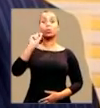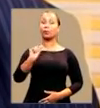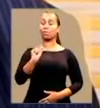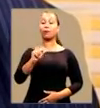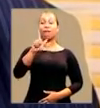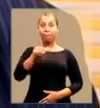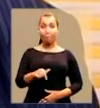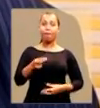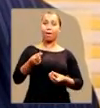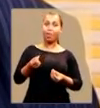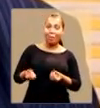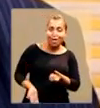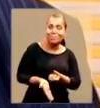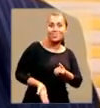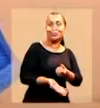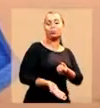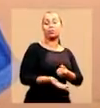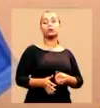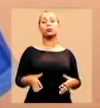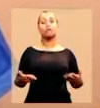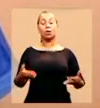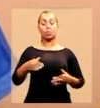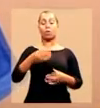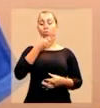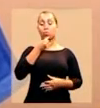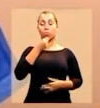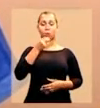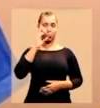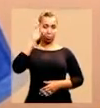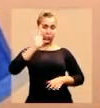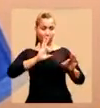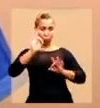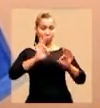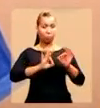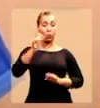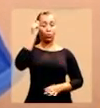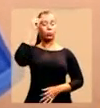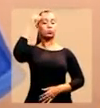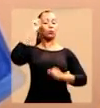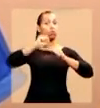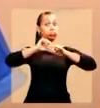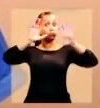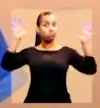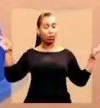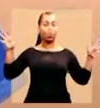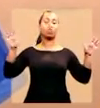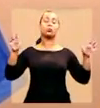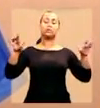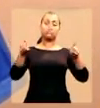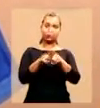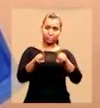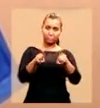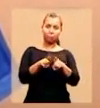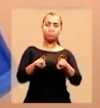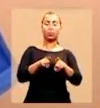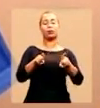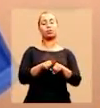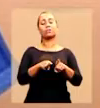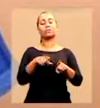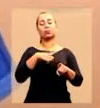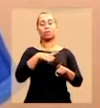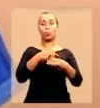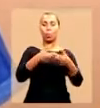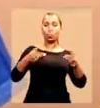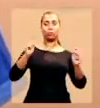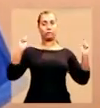cultura é investimento. Para o produtor Eric Soares, o conceito de cultura é amplo e abrange também